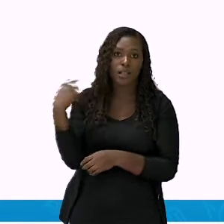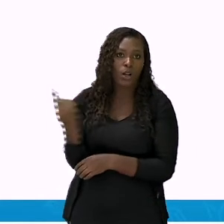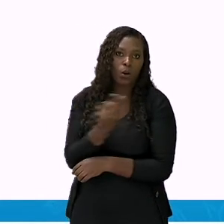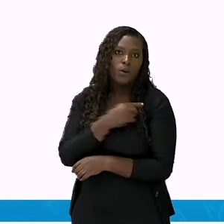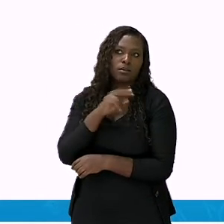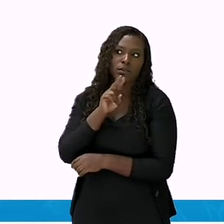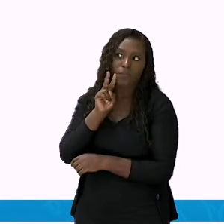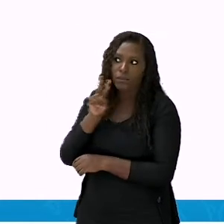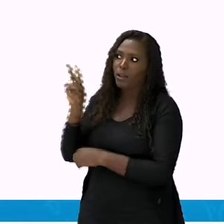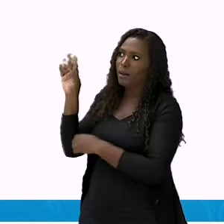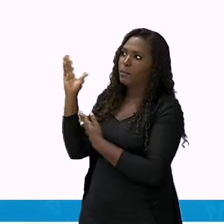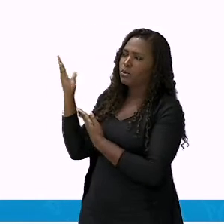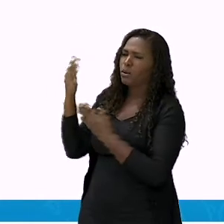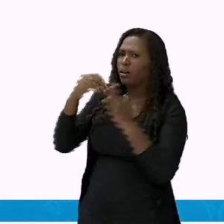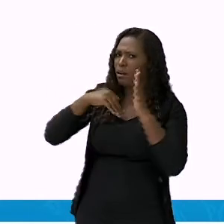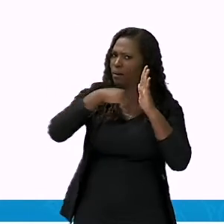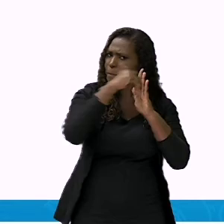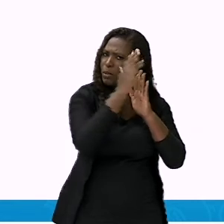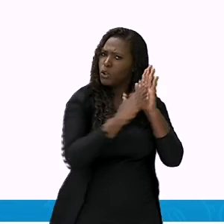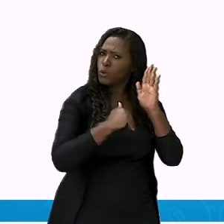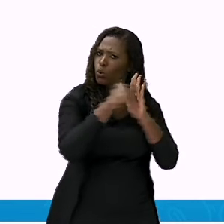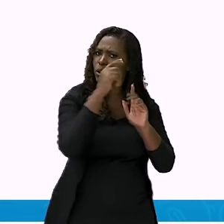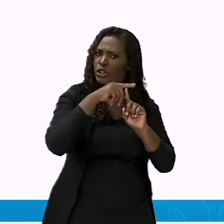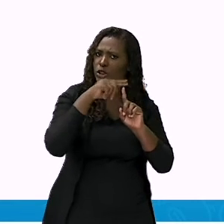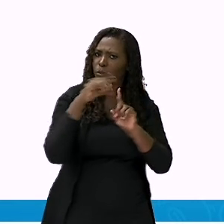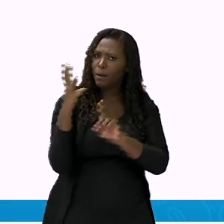tudo faz parte.